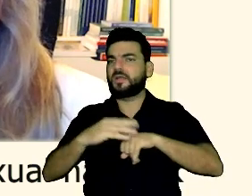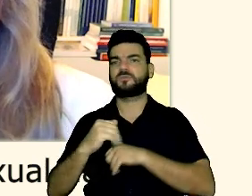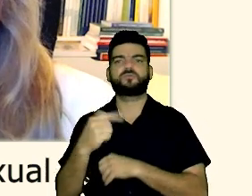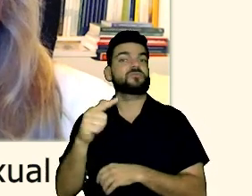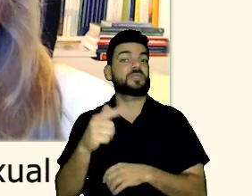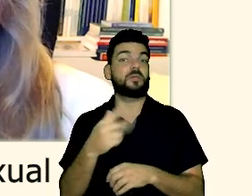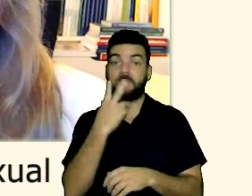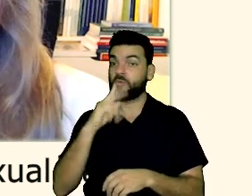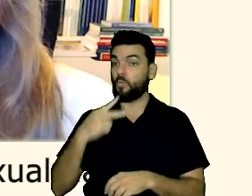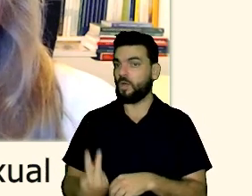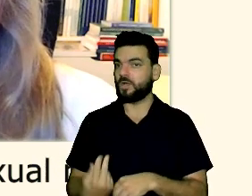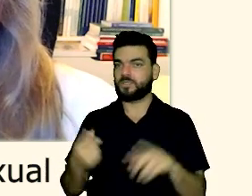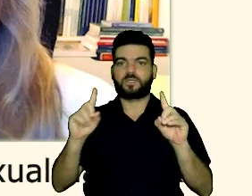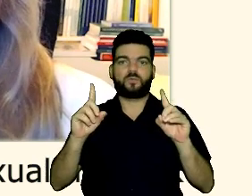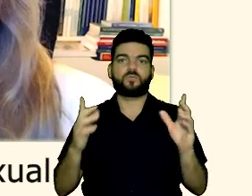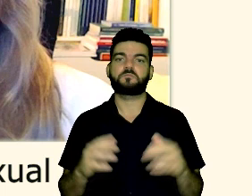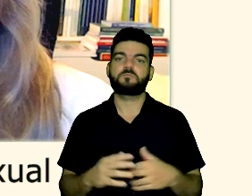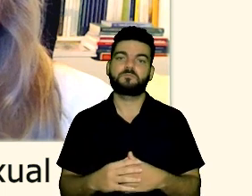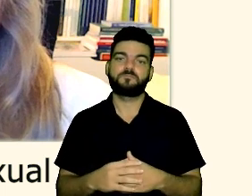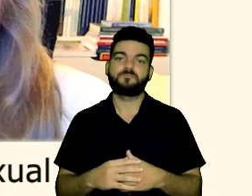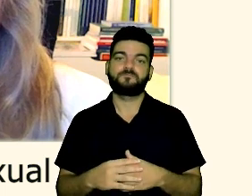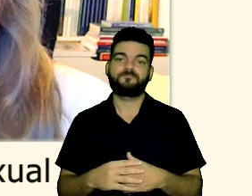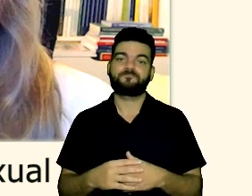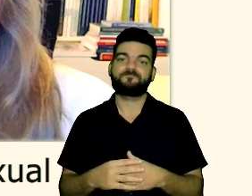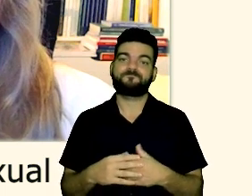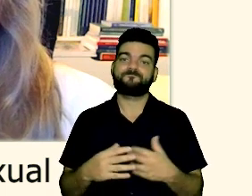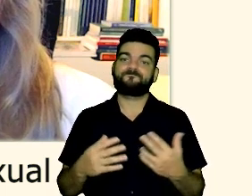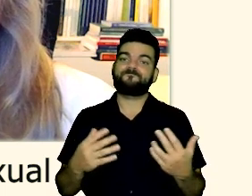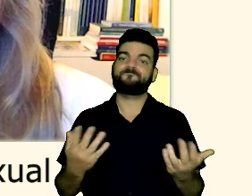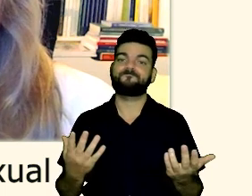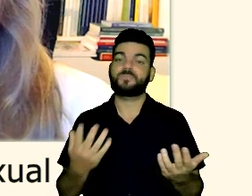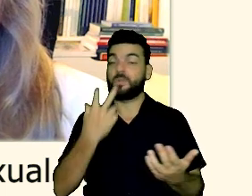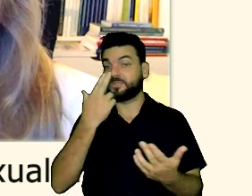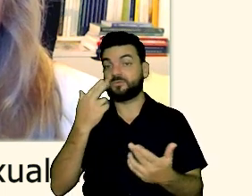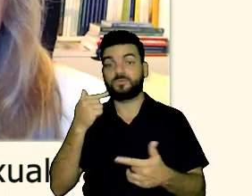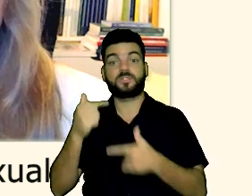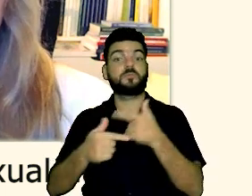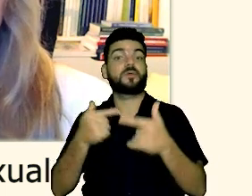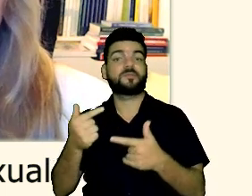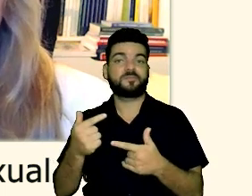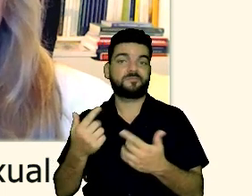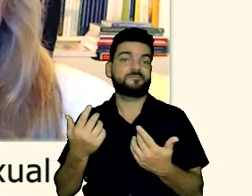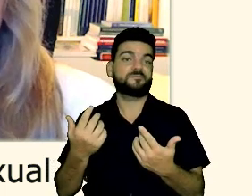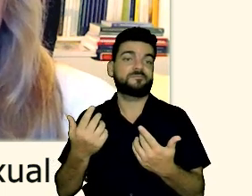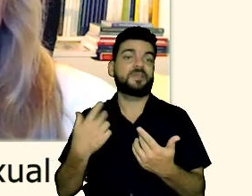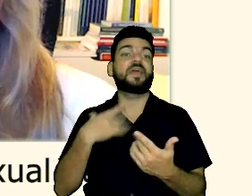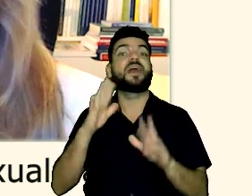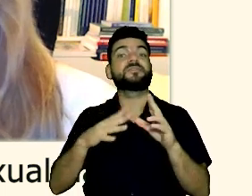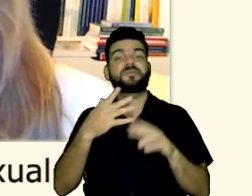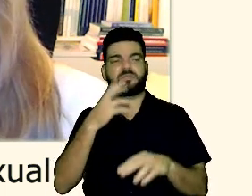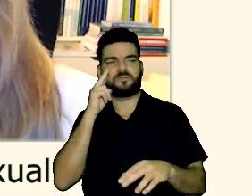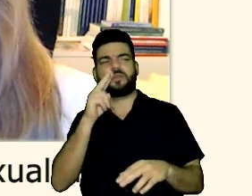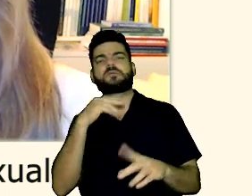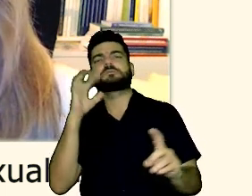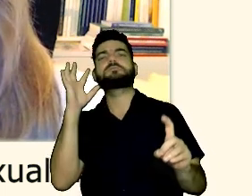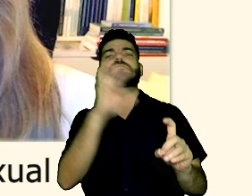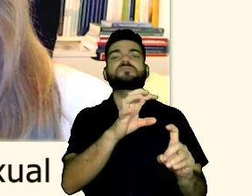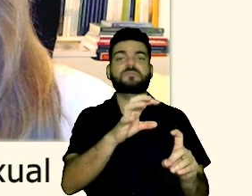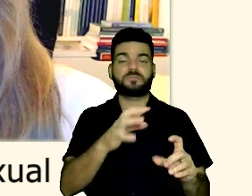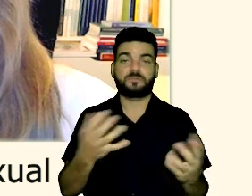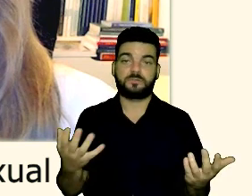de atuação gera o assédio, independe de intencionalidade. E para mim esse é o